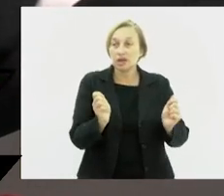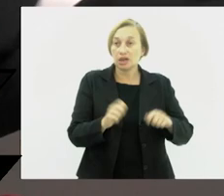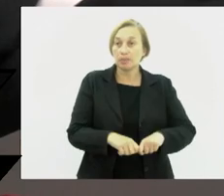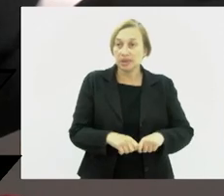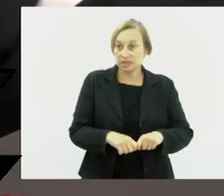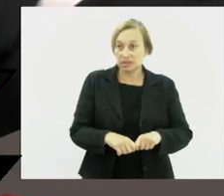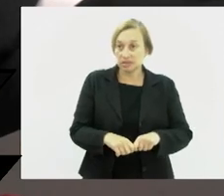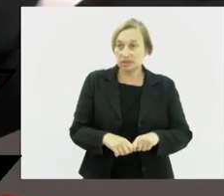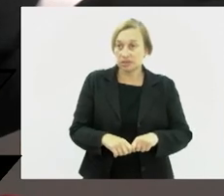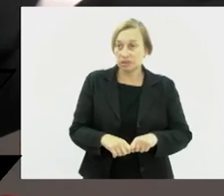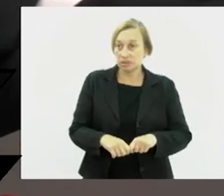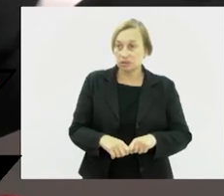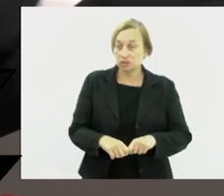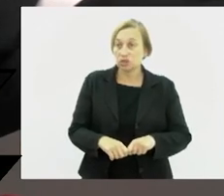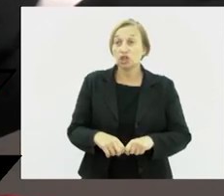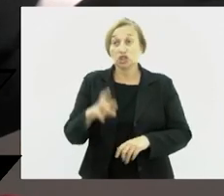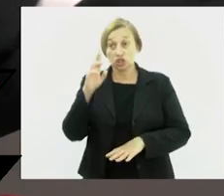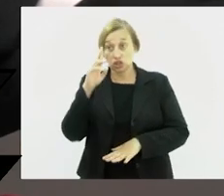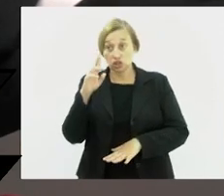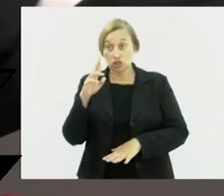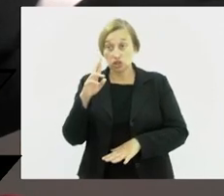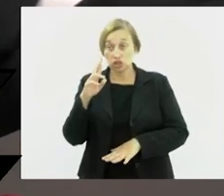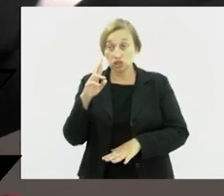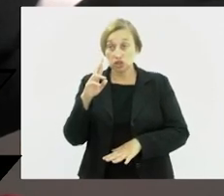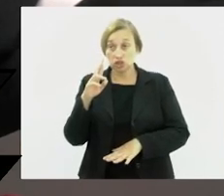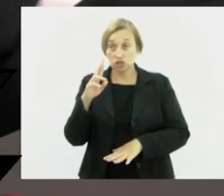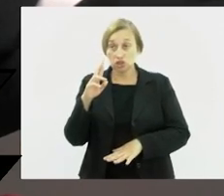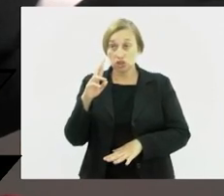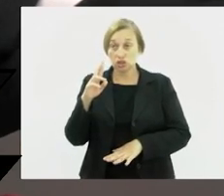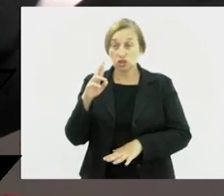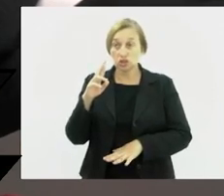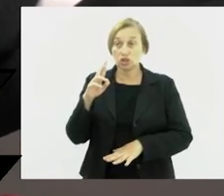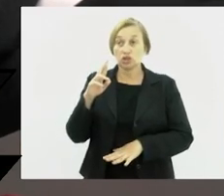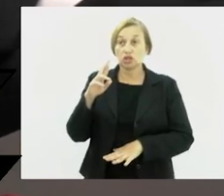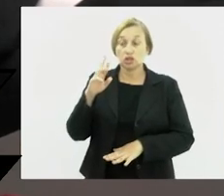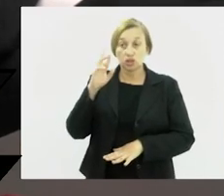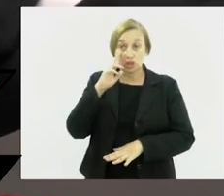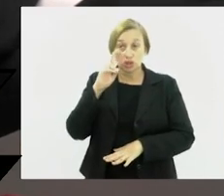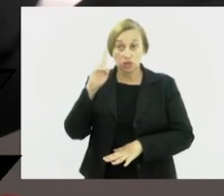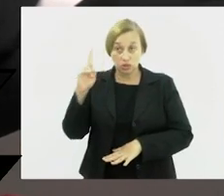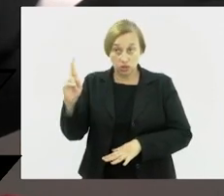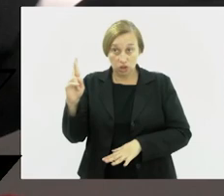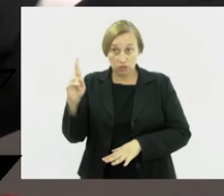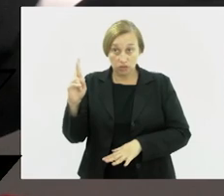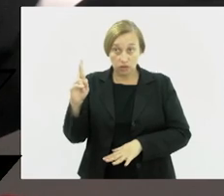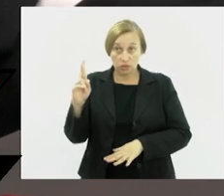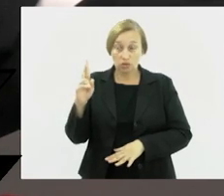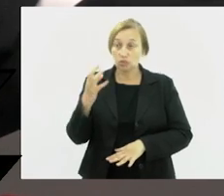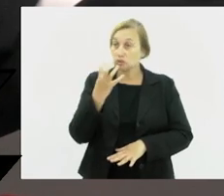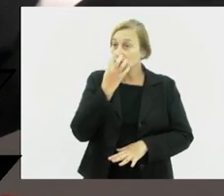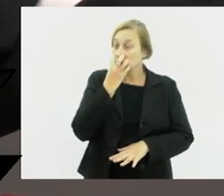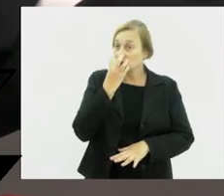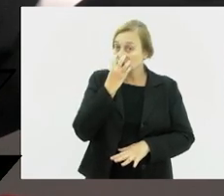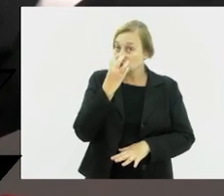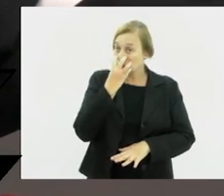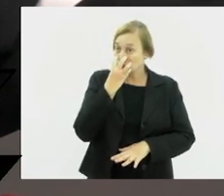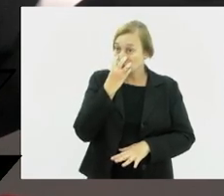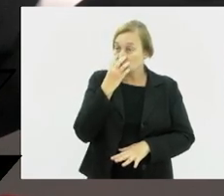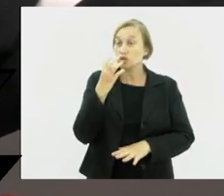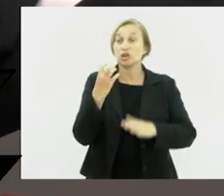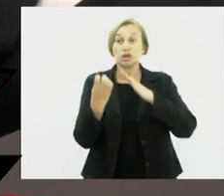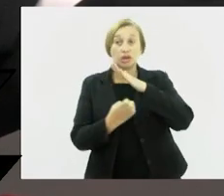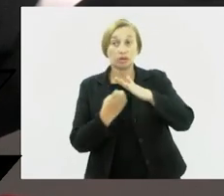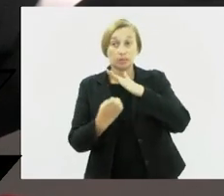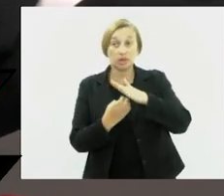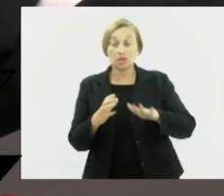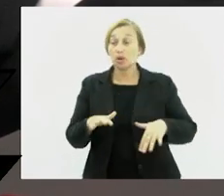colaboradores, de empresas né, e de tutores. Porque, quando o tutor ele conhece um limite de seu próprio animal, a